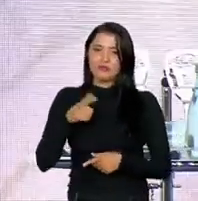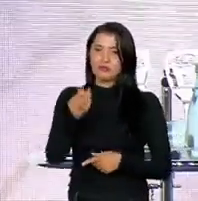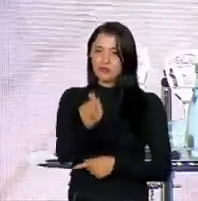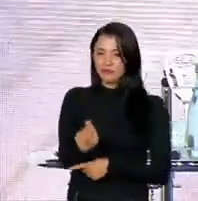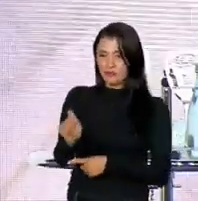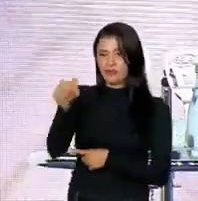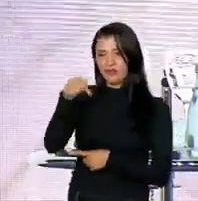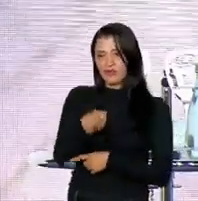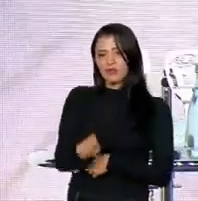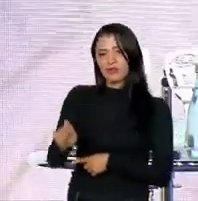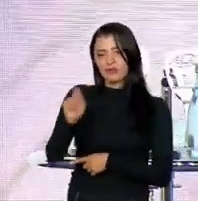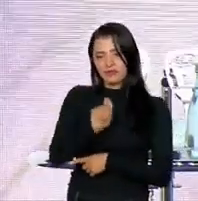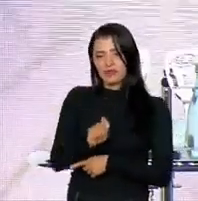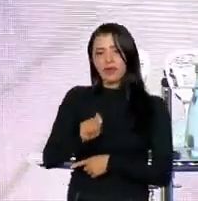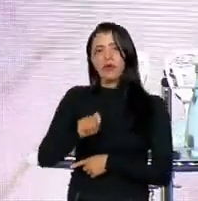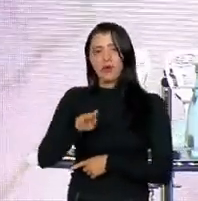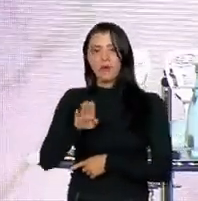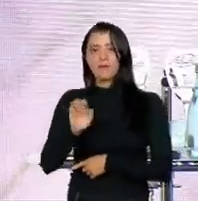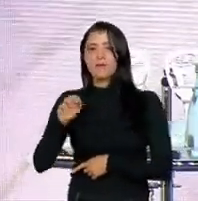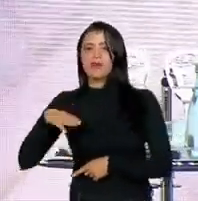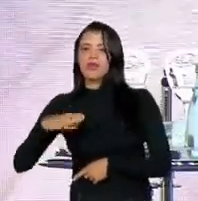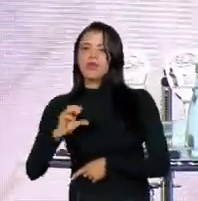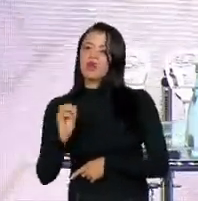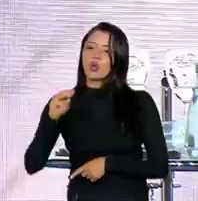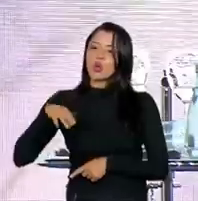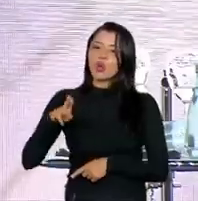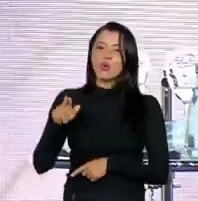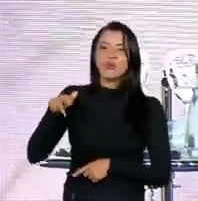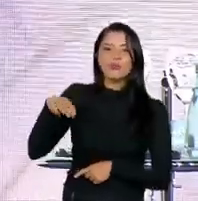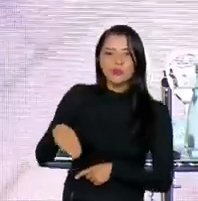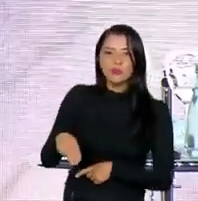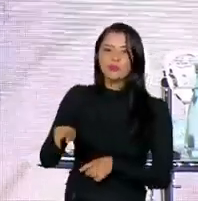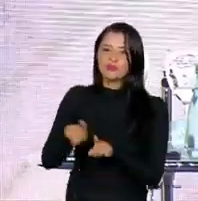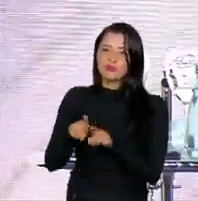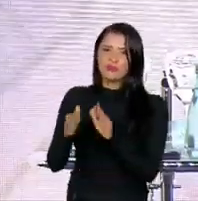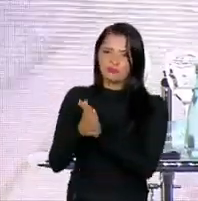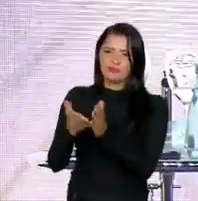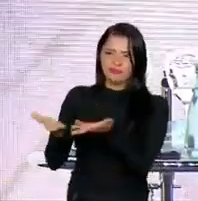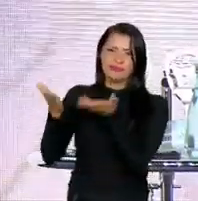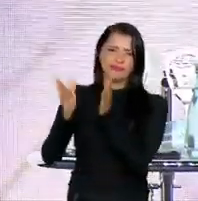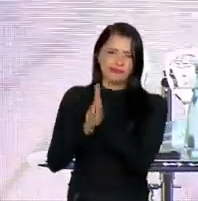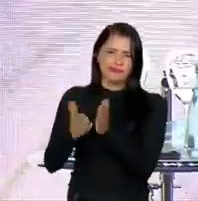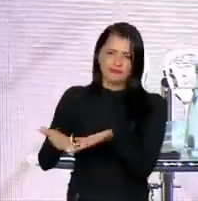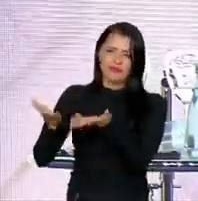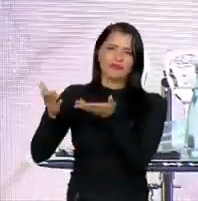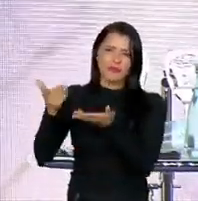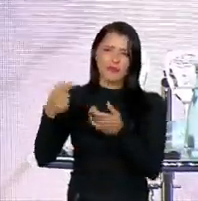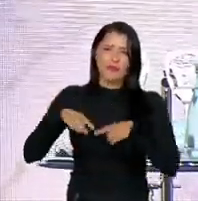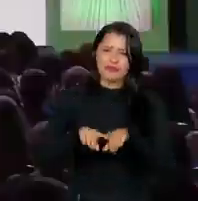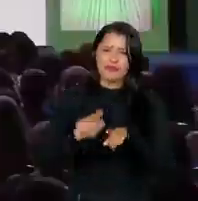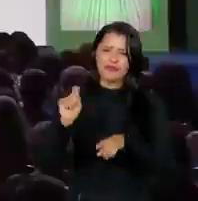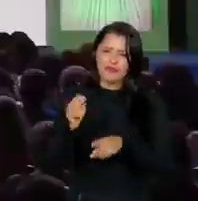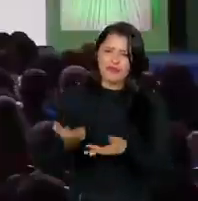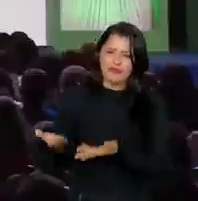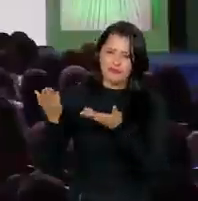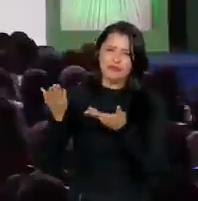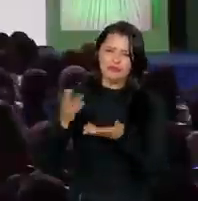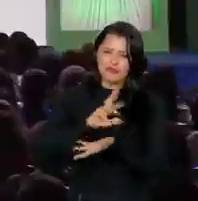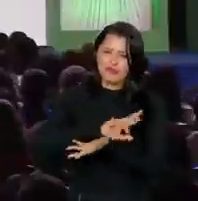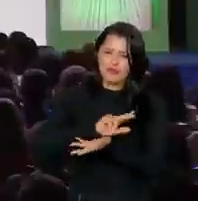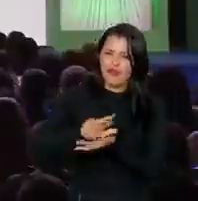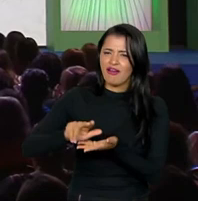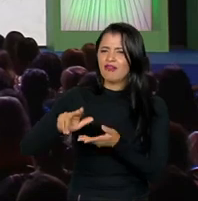Associação Bem Comum do Bem Comum também, eu quero pedir aqui uma salva de palmas, uma importante parceira de muitos